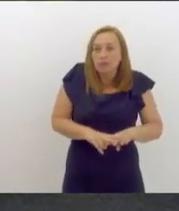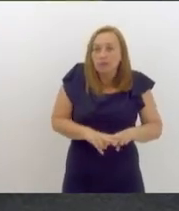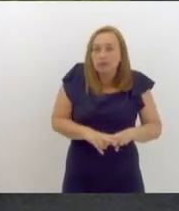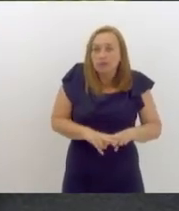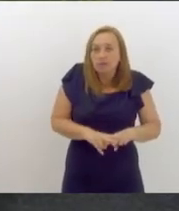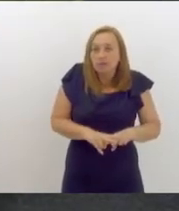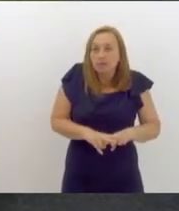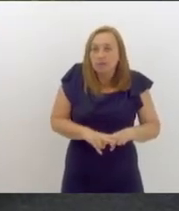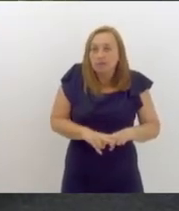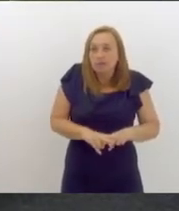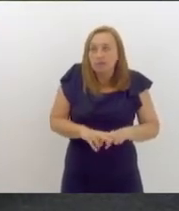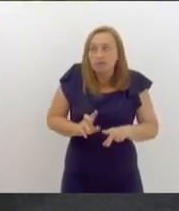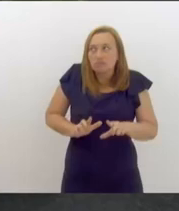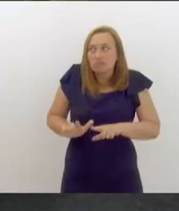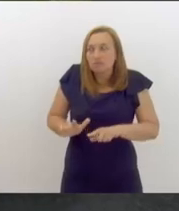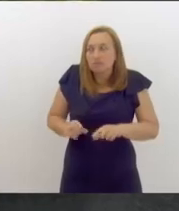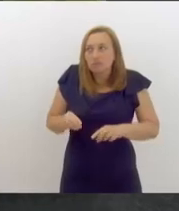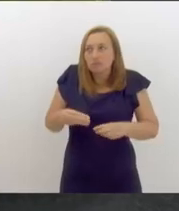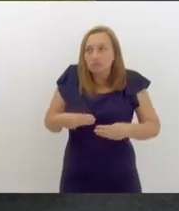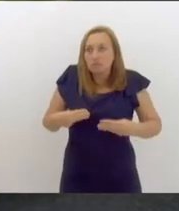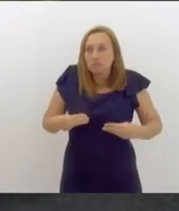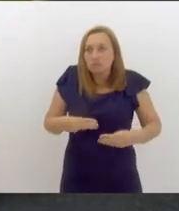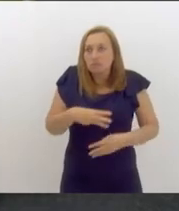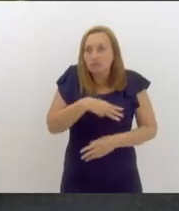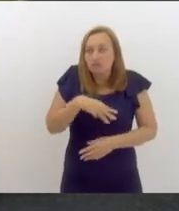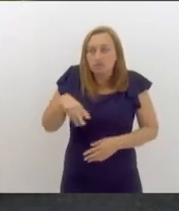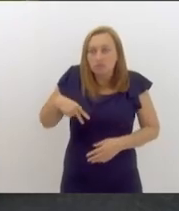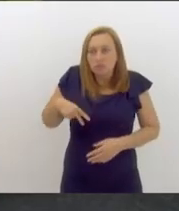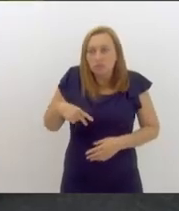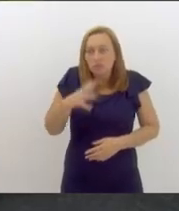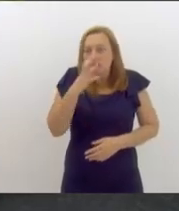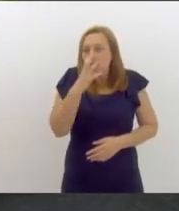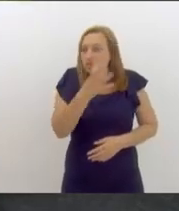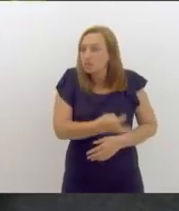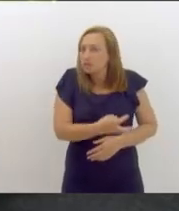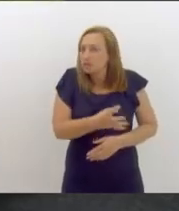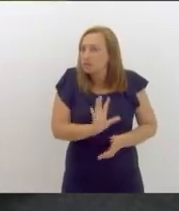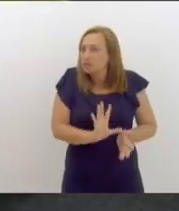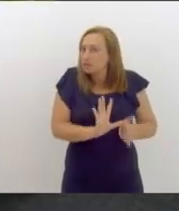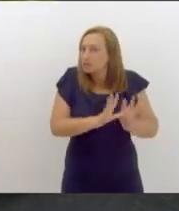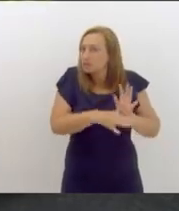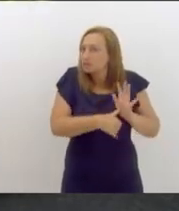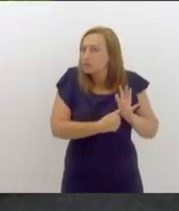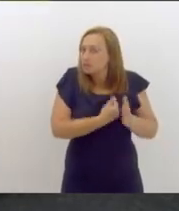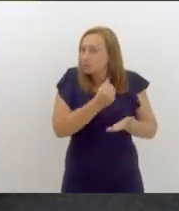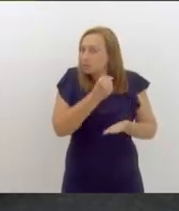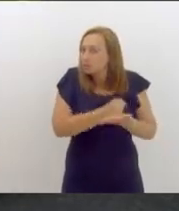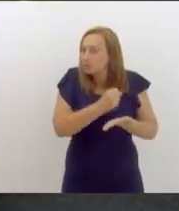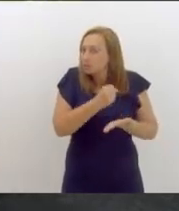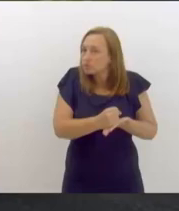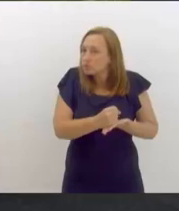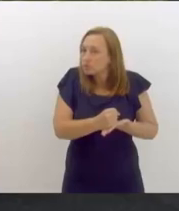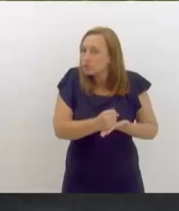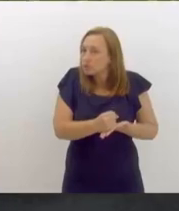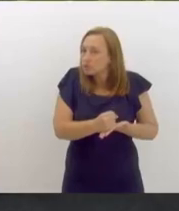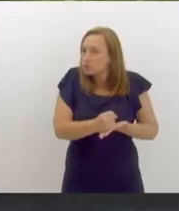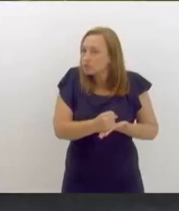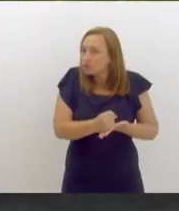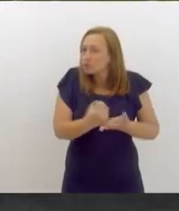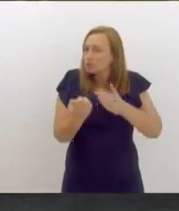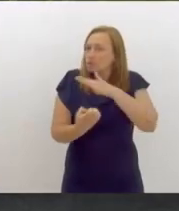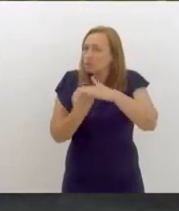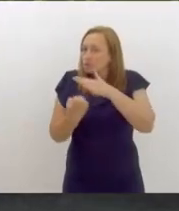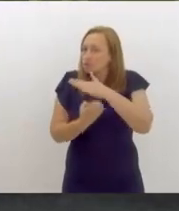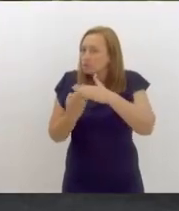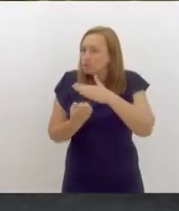público no qual era acusado de fraudar contratos entre as empresas e o município